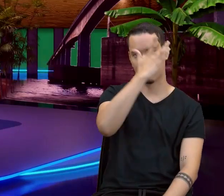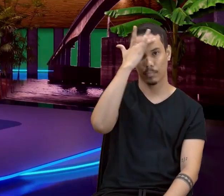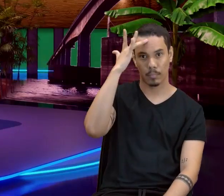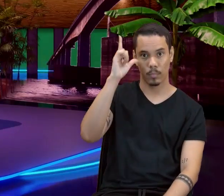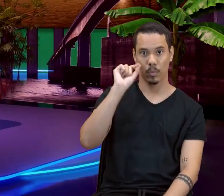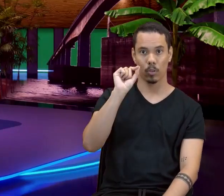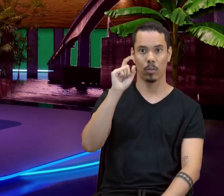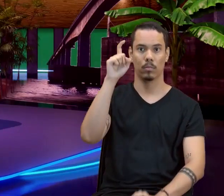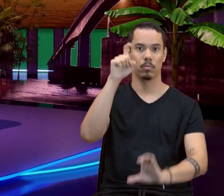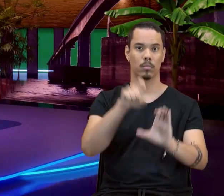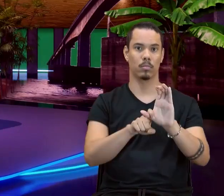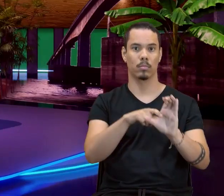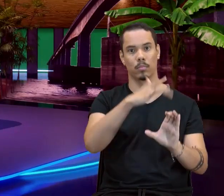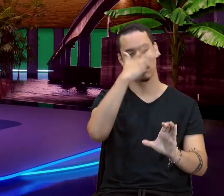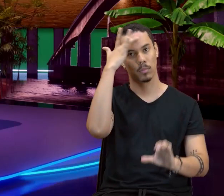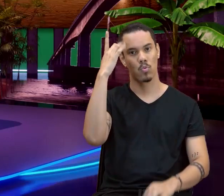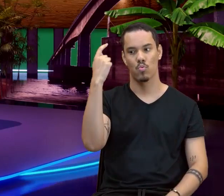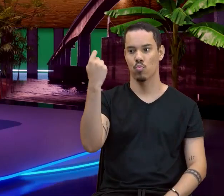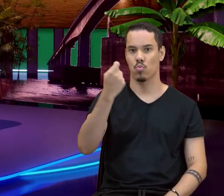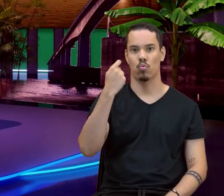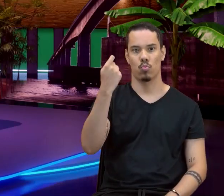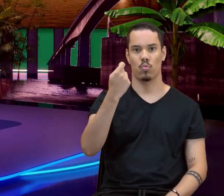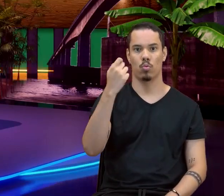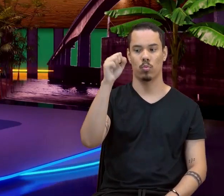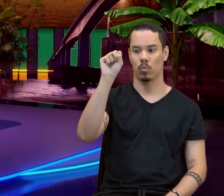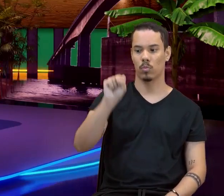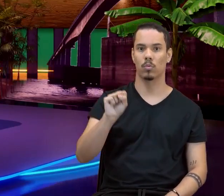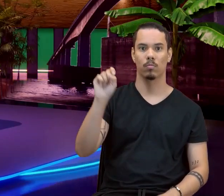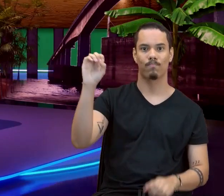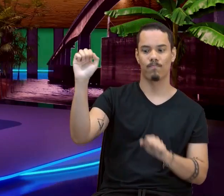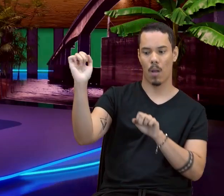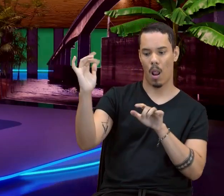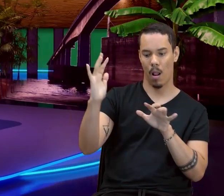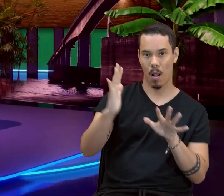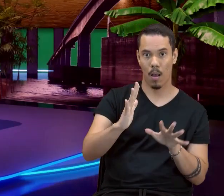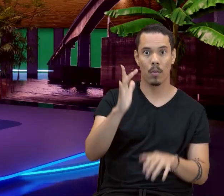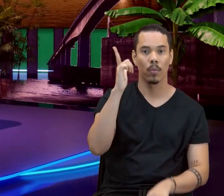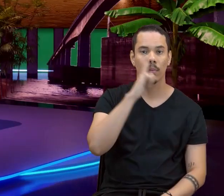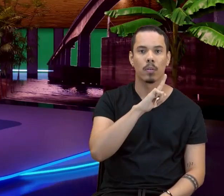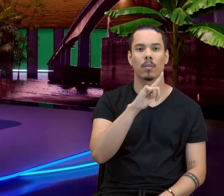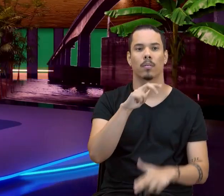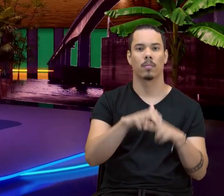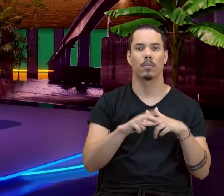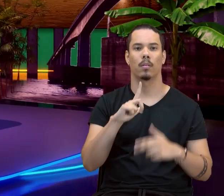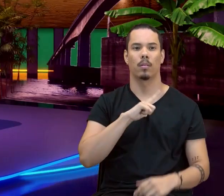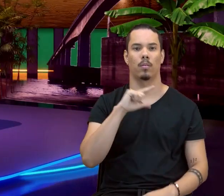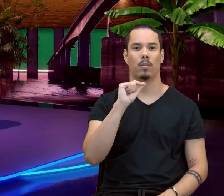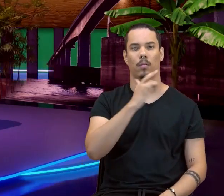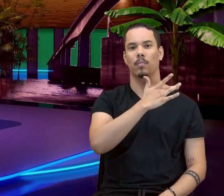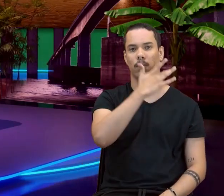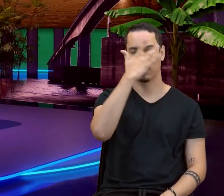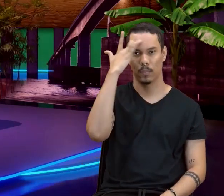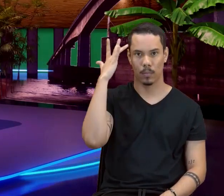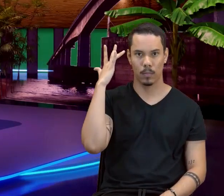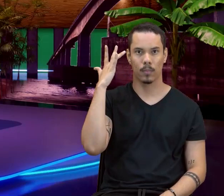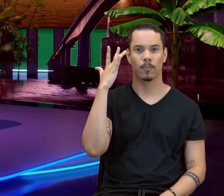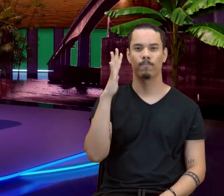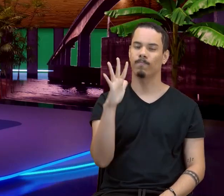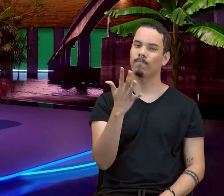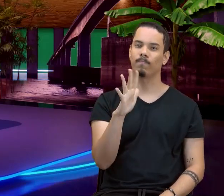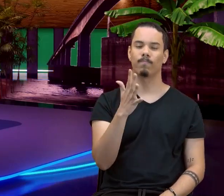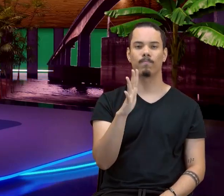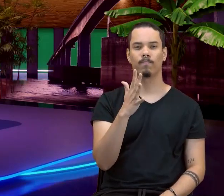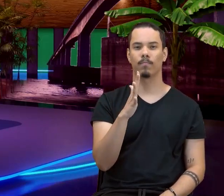que veio do sul, do Brasil. O show. sul de Rondônia é cheio de gente do sul. Muito Polacos, pessoas que eram ali da Verdade. região de Rio